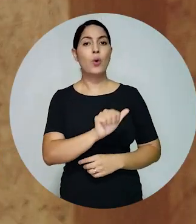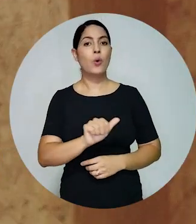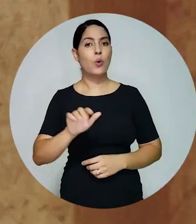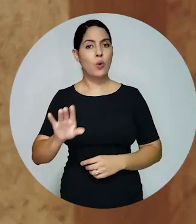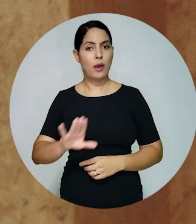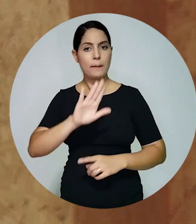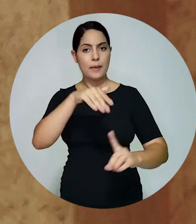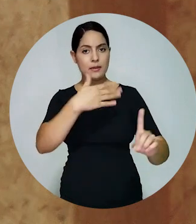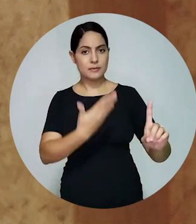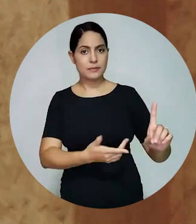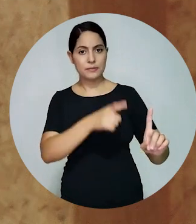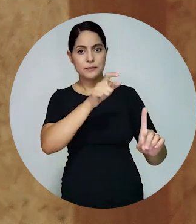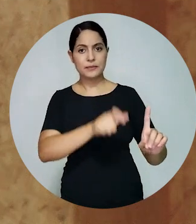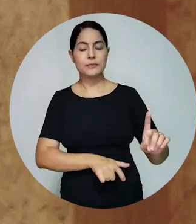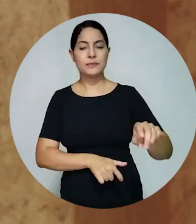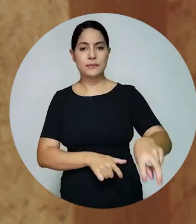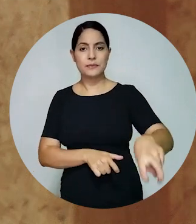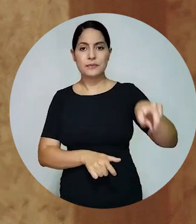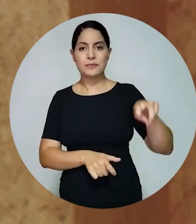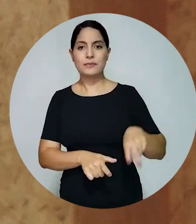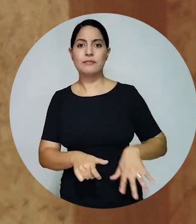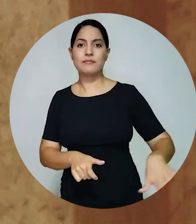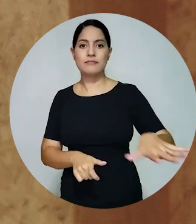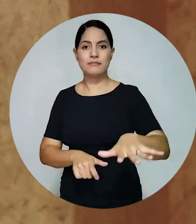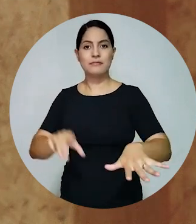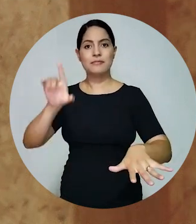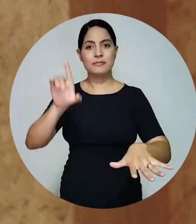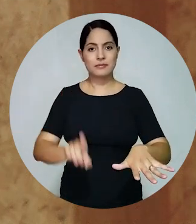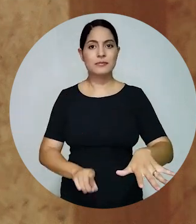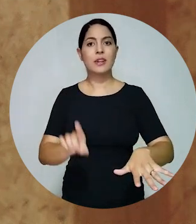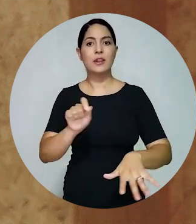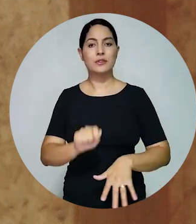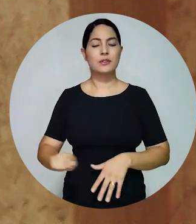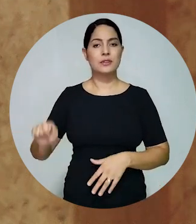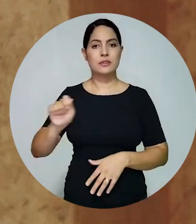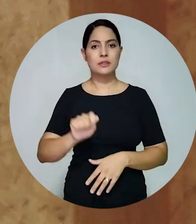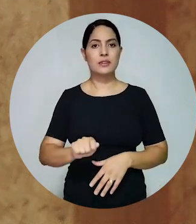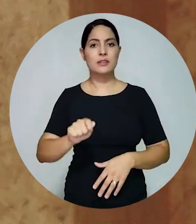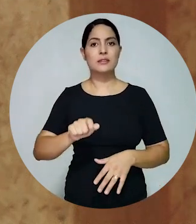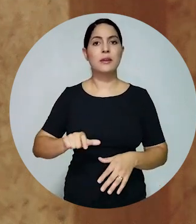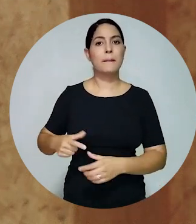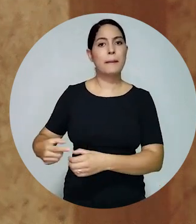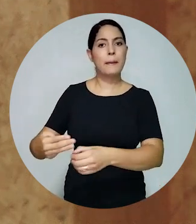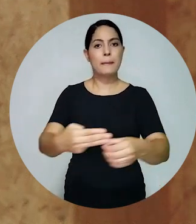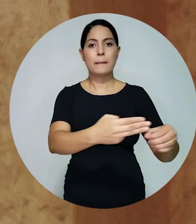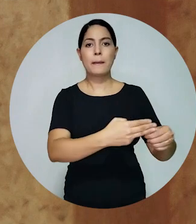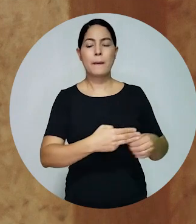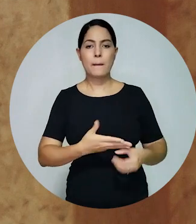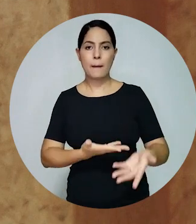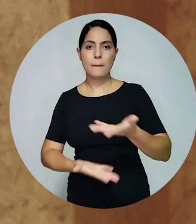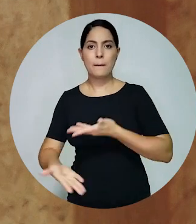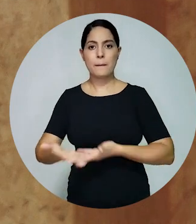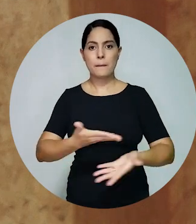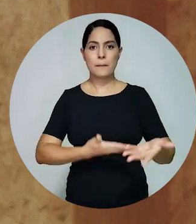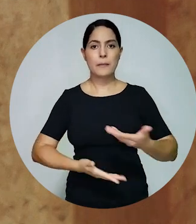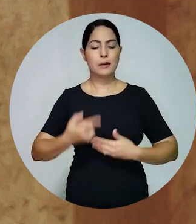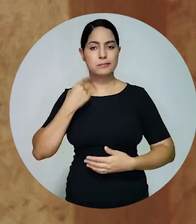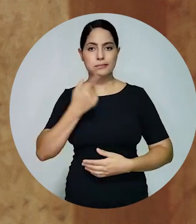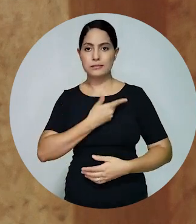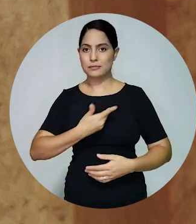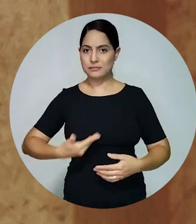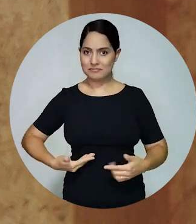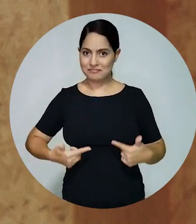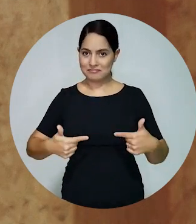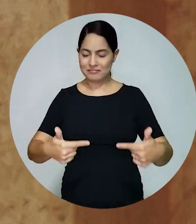Advogados do Brasil participou da solenidade de posse da nova diretoria da Associação Nacional dos Procuradores Municipais, que